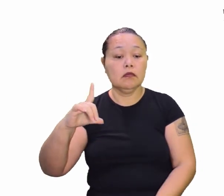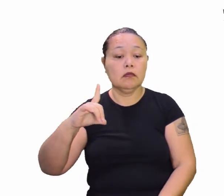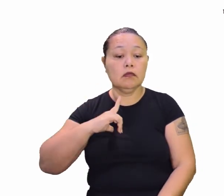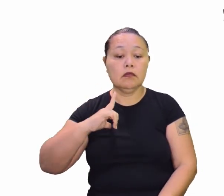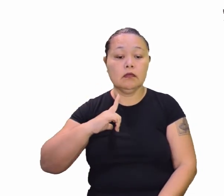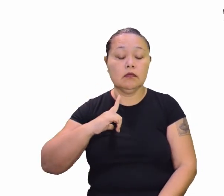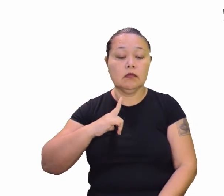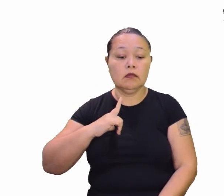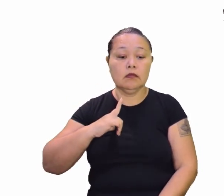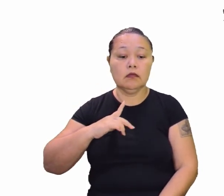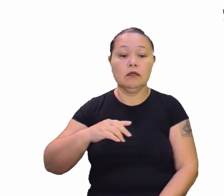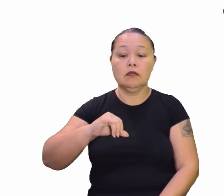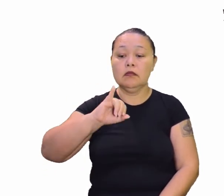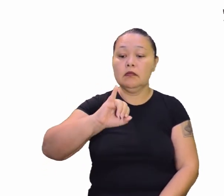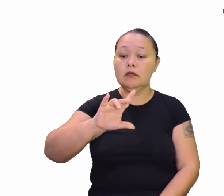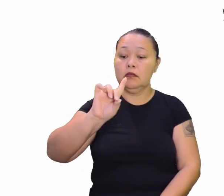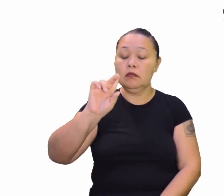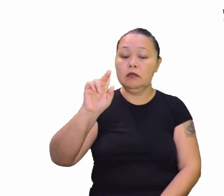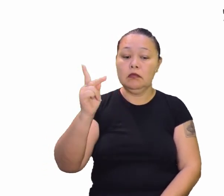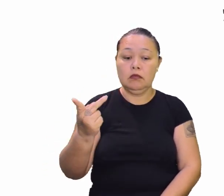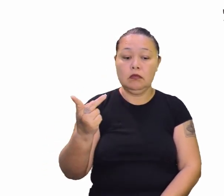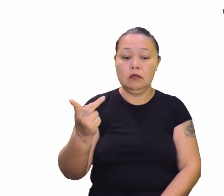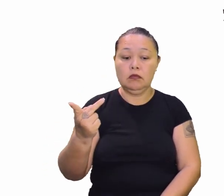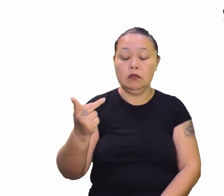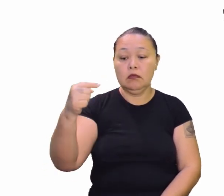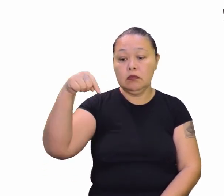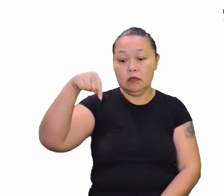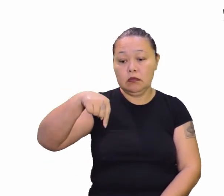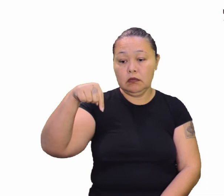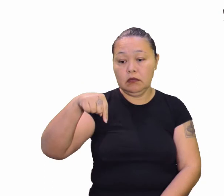aí no IDH, na América do Sul,